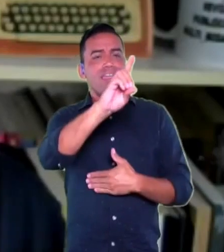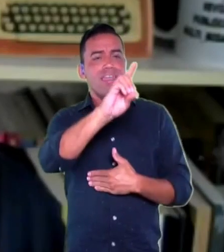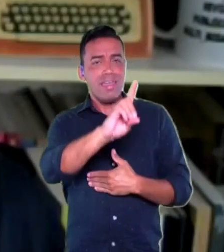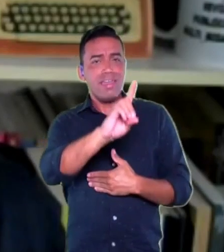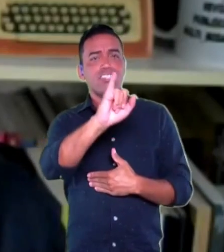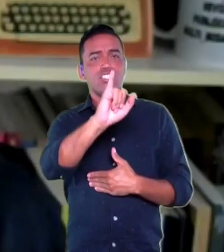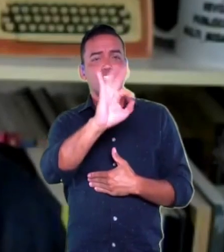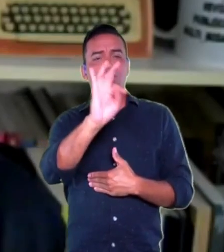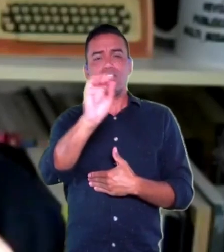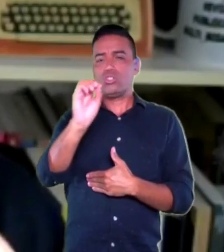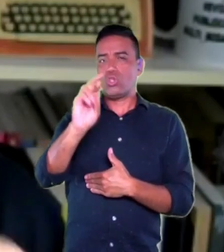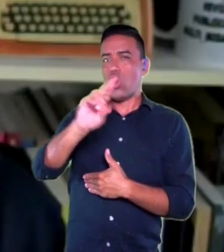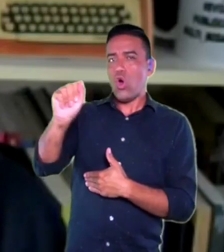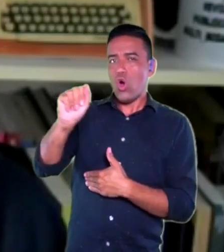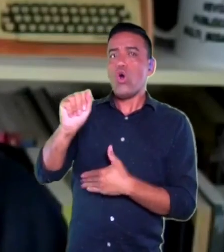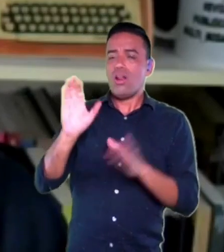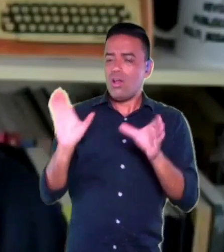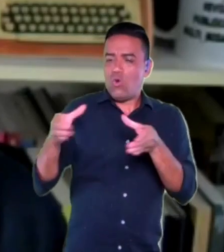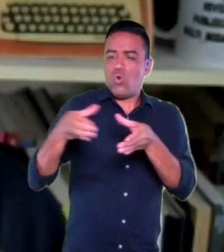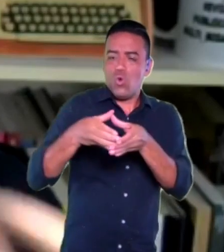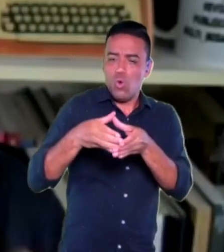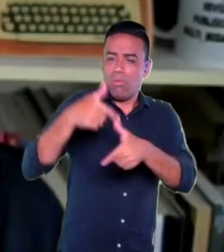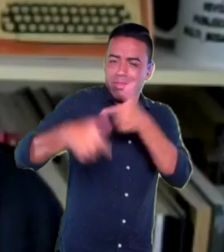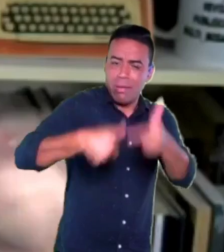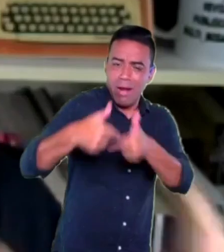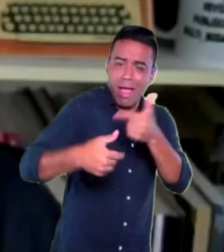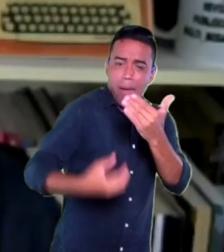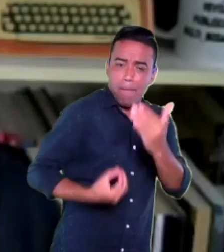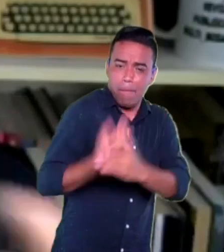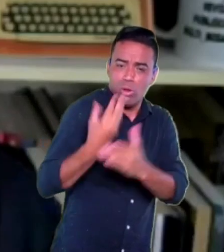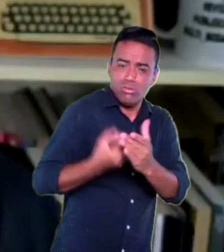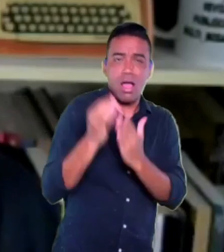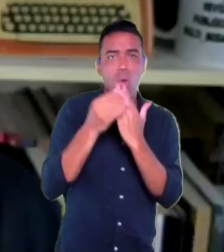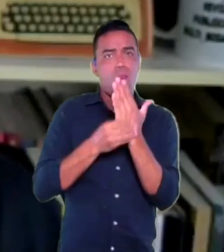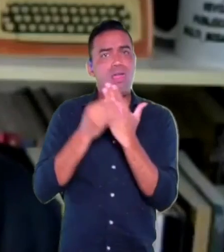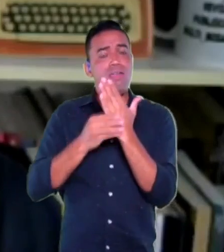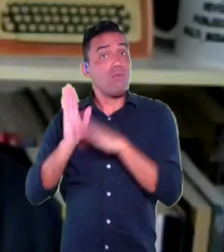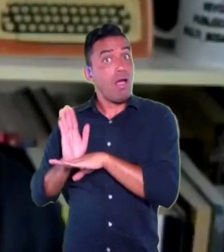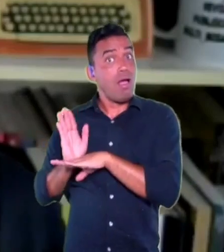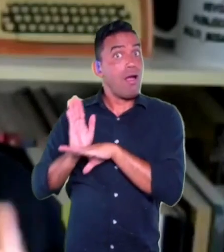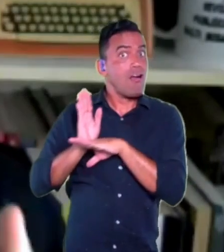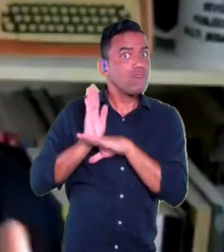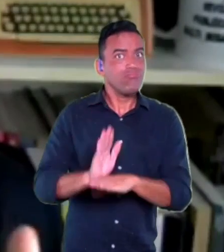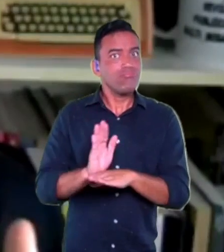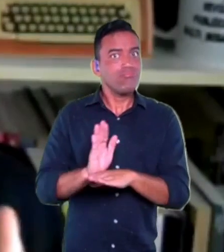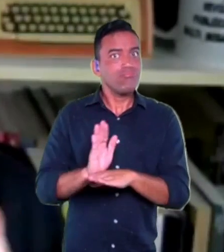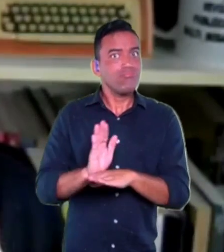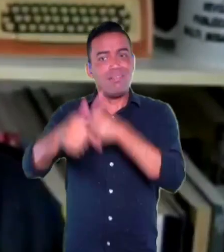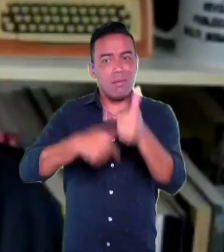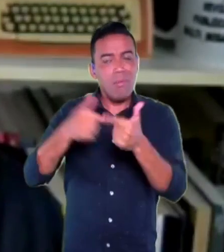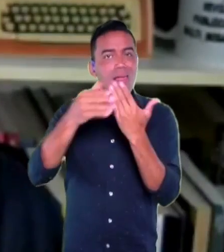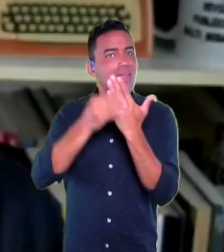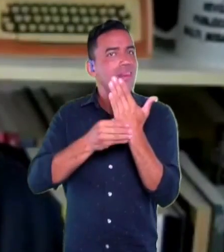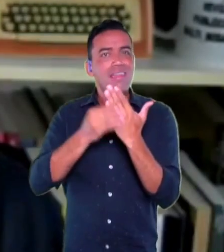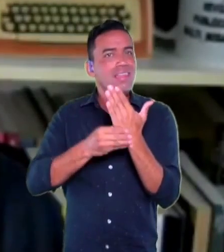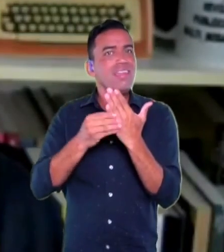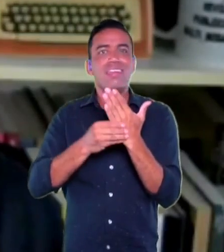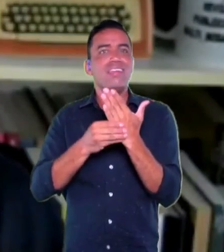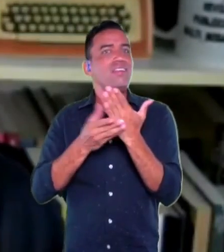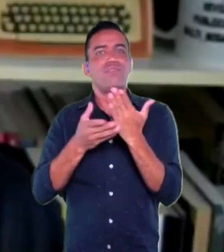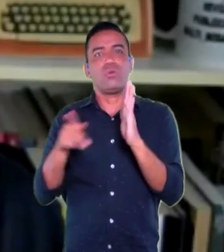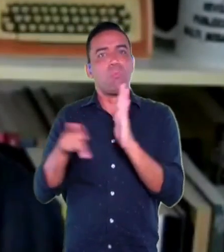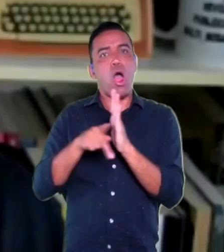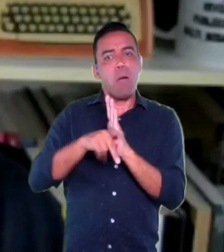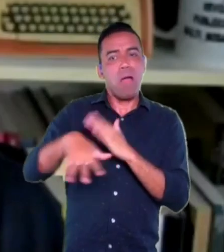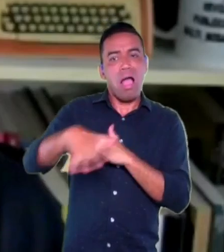entra numa equipe de produção de livros, aí eu estive ali, né? Trabalhei com livro didático,